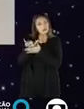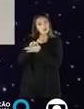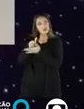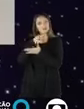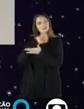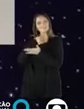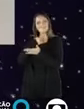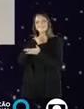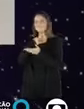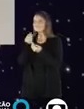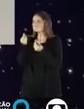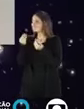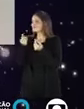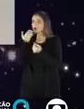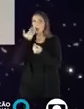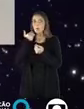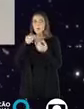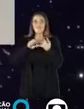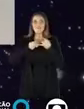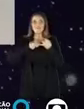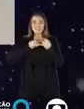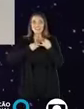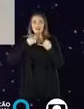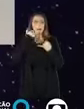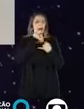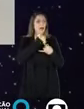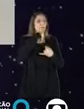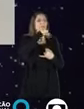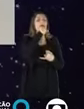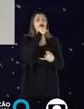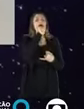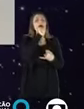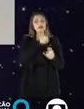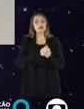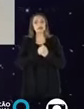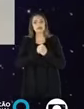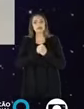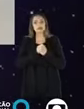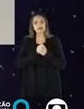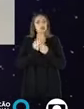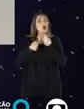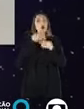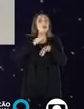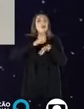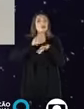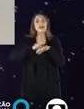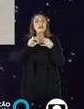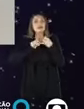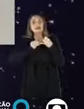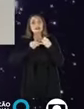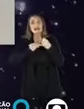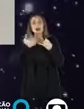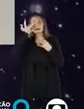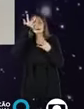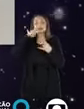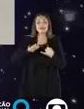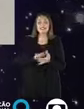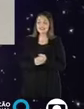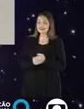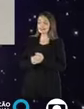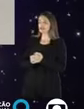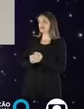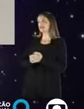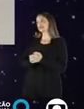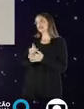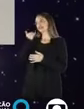aquela vontade louca de comer um feijão. Liguei para minha mãe: mãe, como é que se faz um feijão? E ela falou: filha, acho